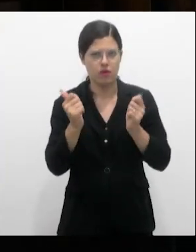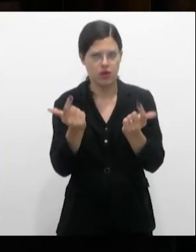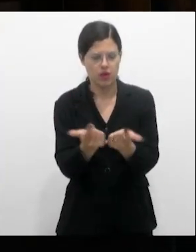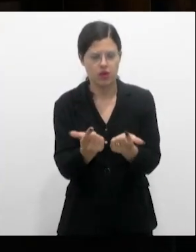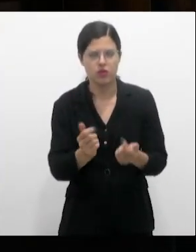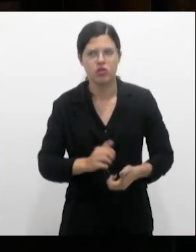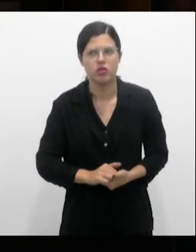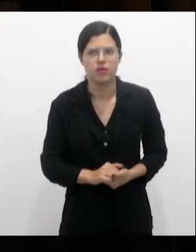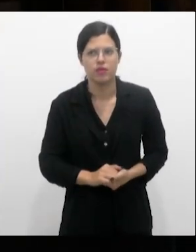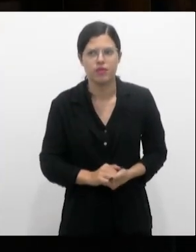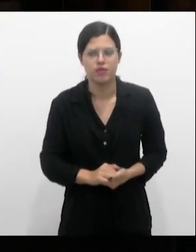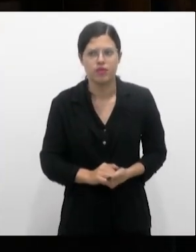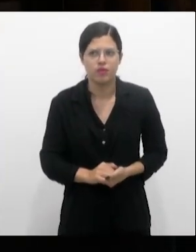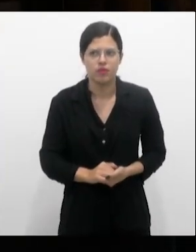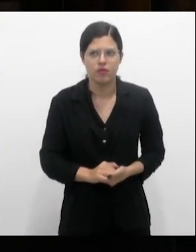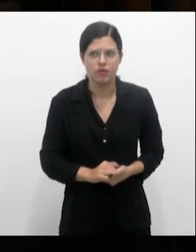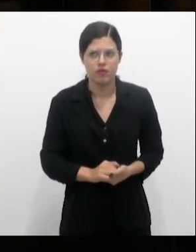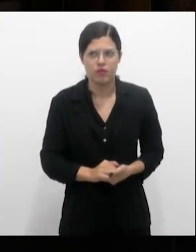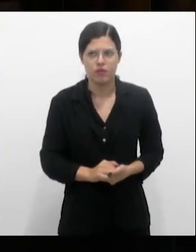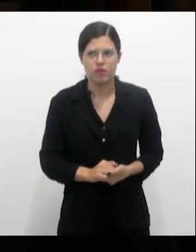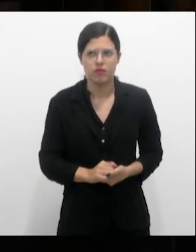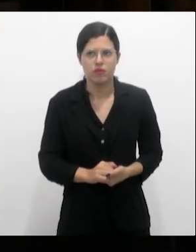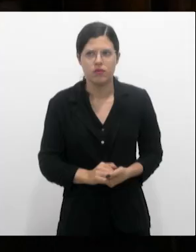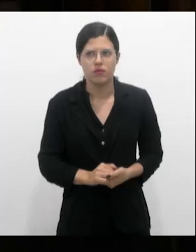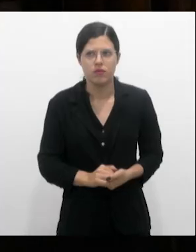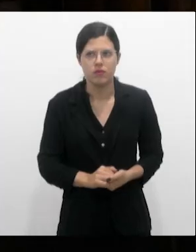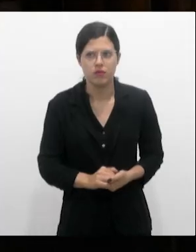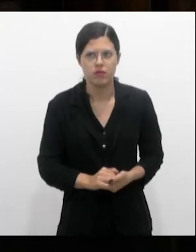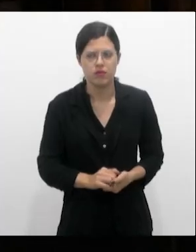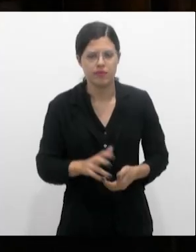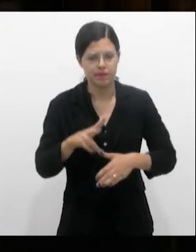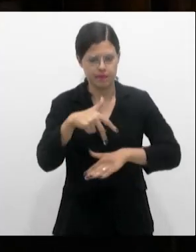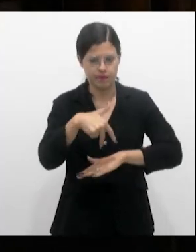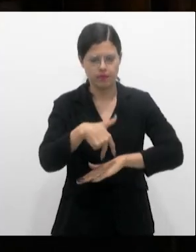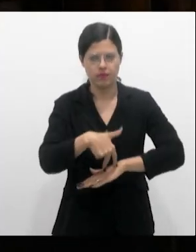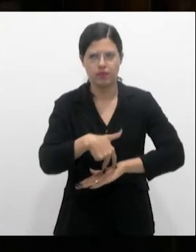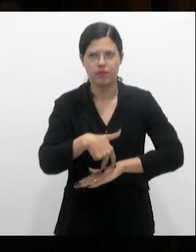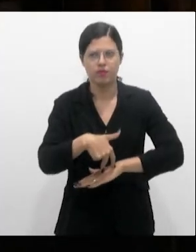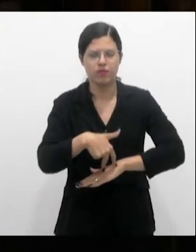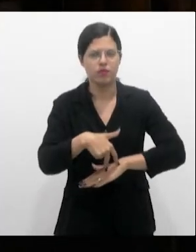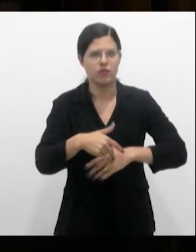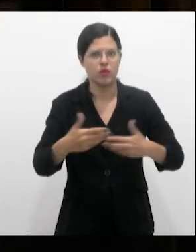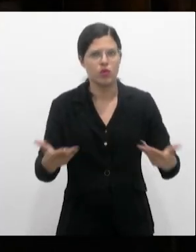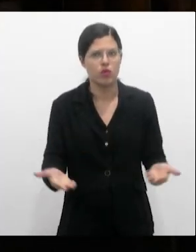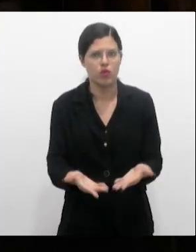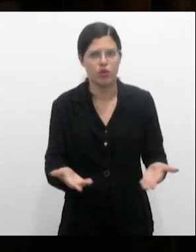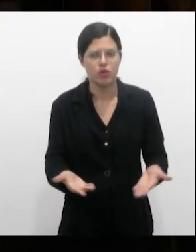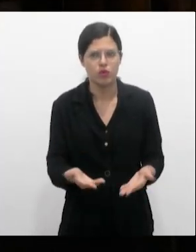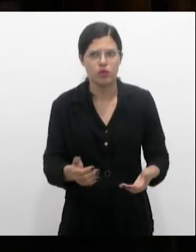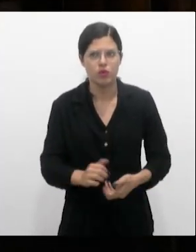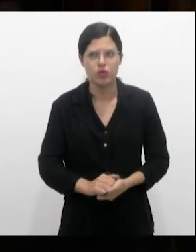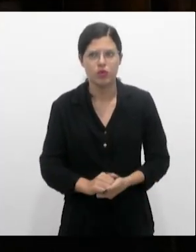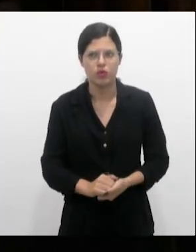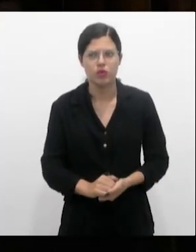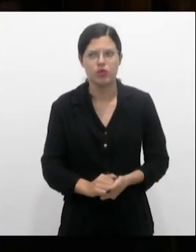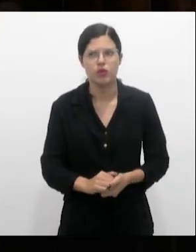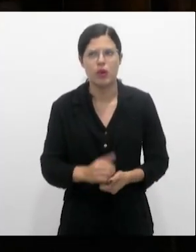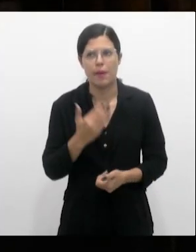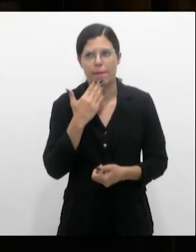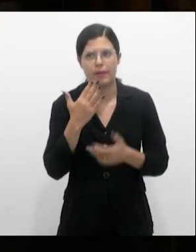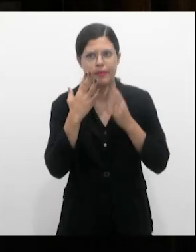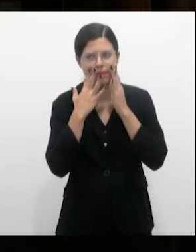Alerj. E o que me faz estar hoje aqui nesta tribuna é chamar a